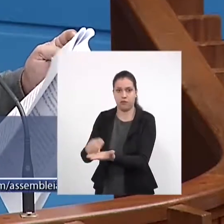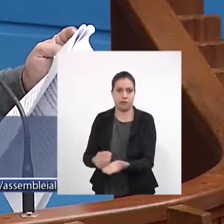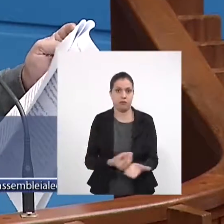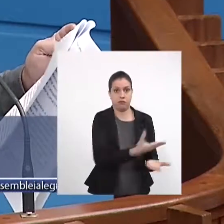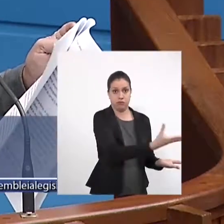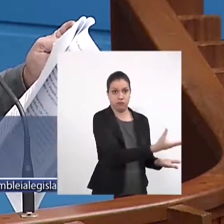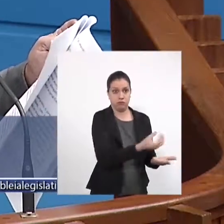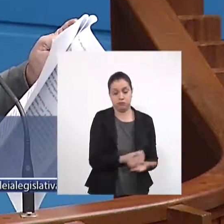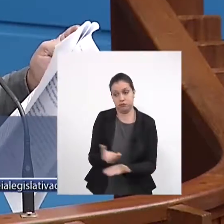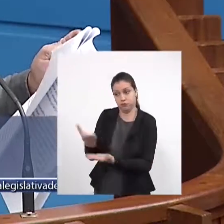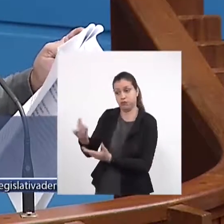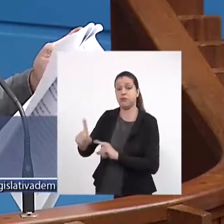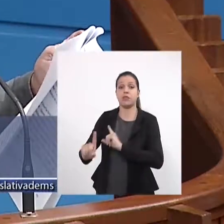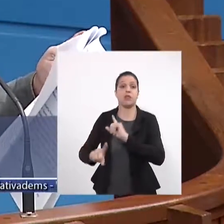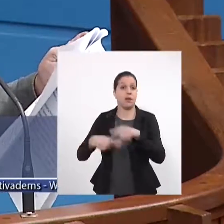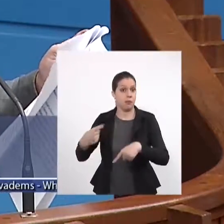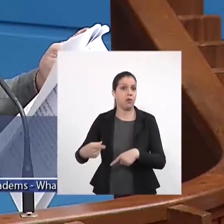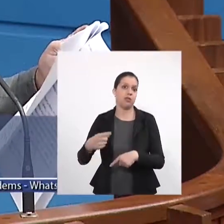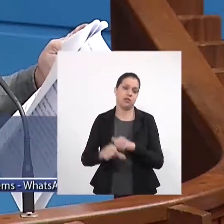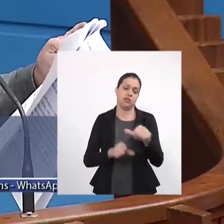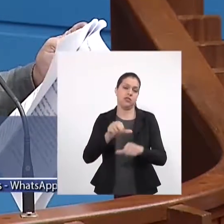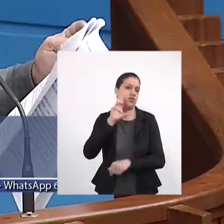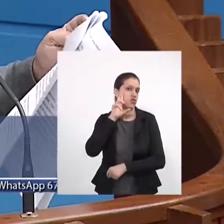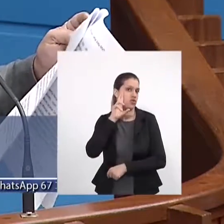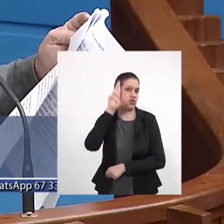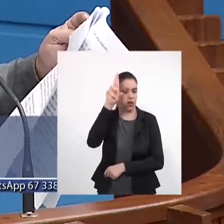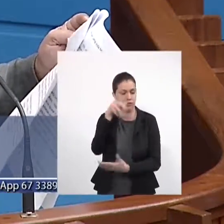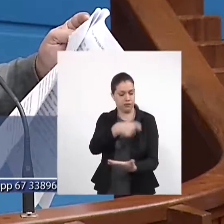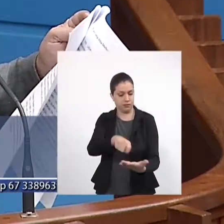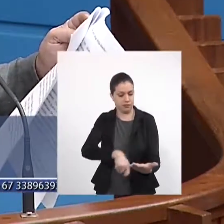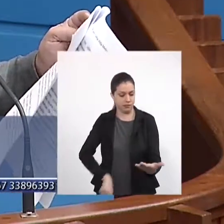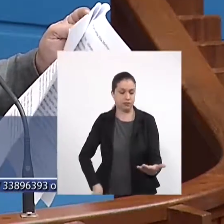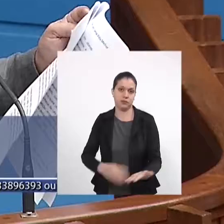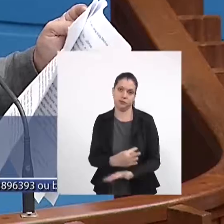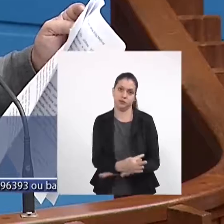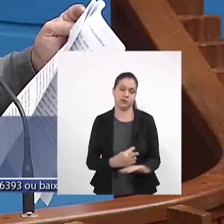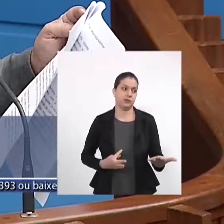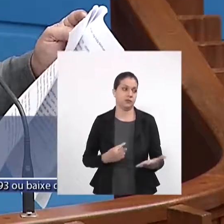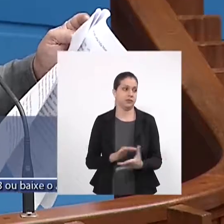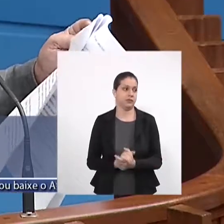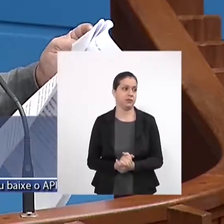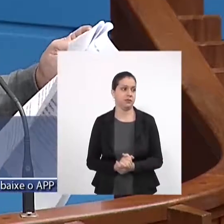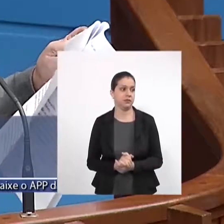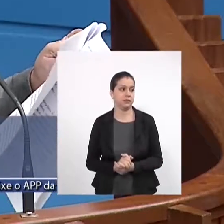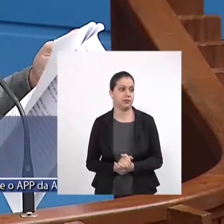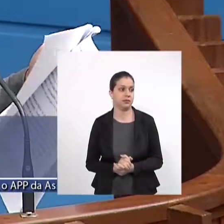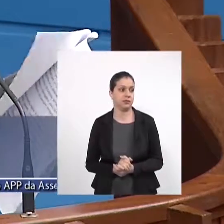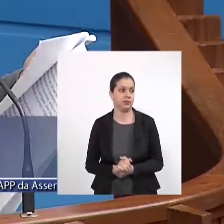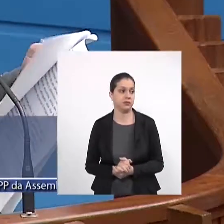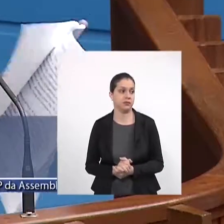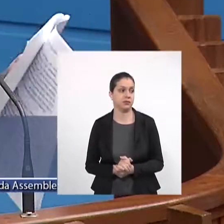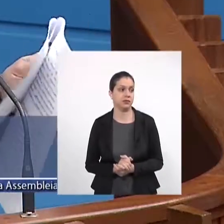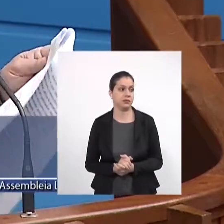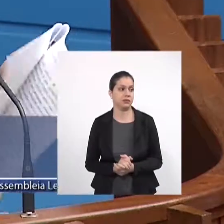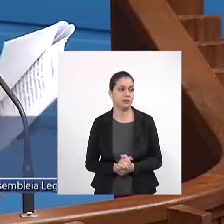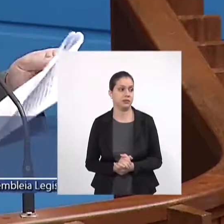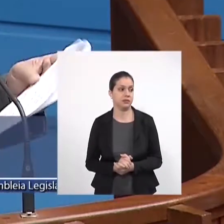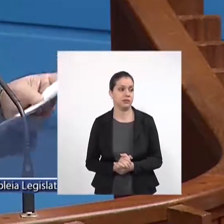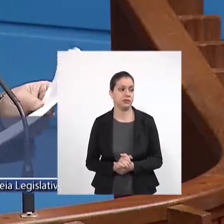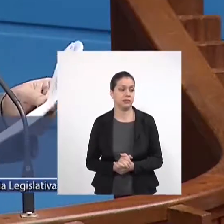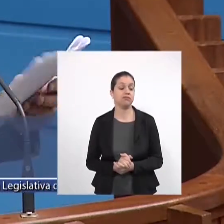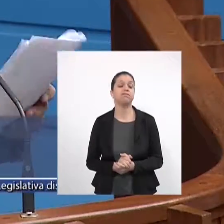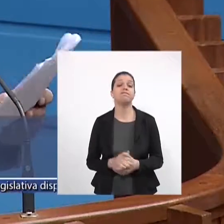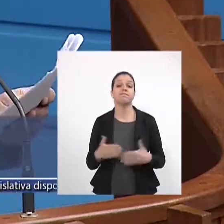depois, notabilizado chefe de redação. Figura lendária e que praticamente se confunde